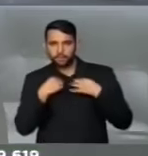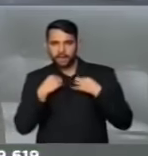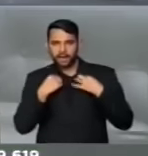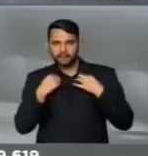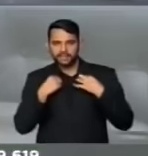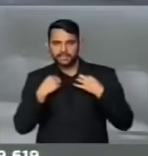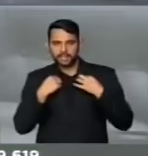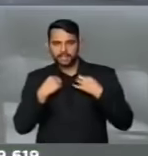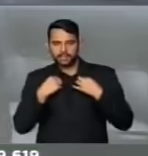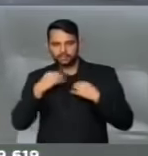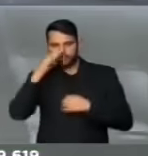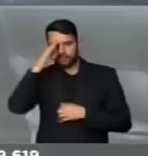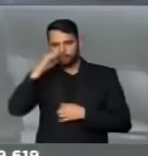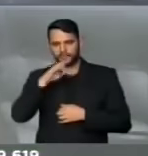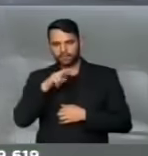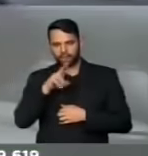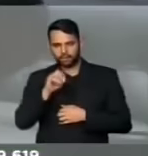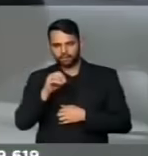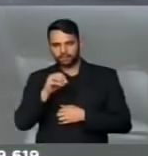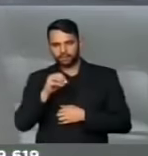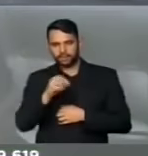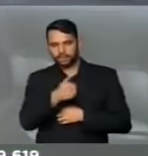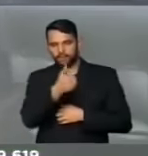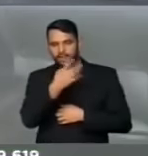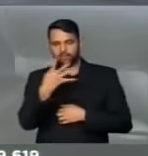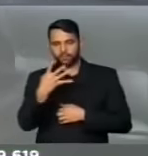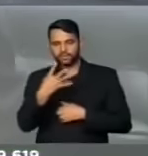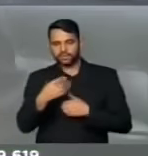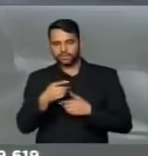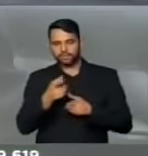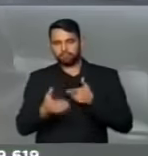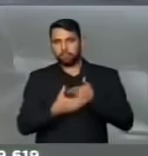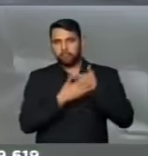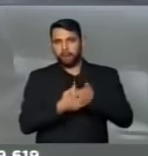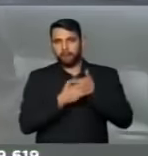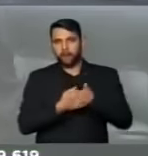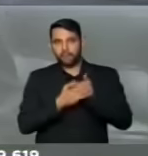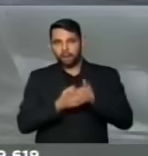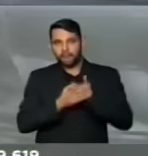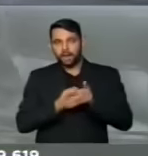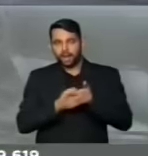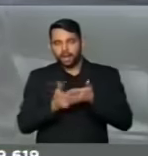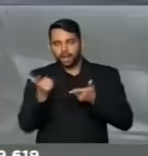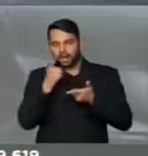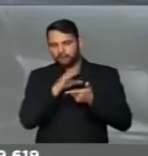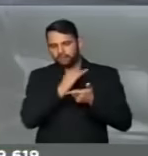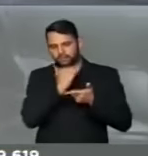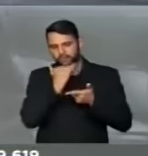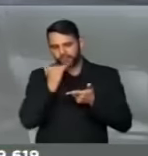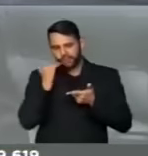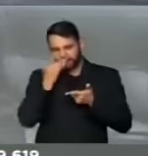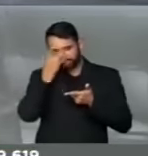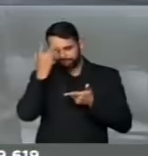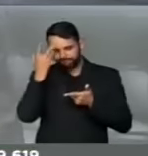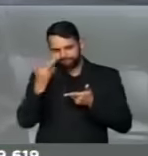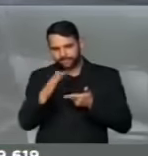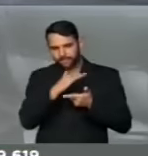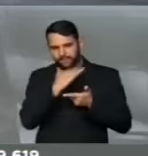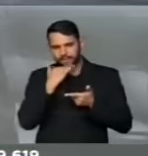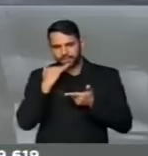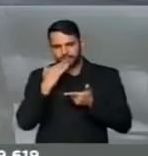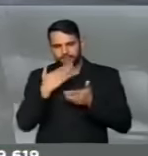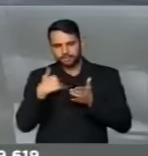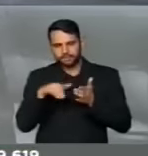camiseta do capitão da Rota, deram 14 tiros nele. Ele acabou de falecer, de falência